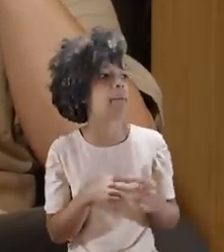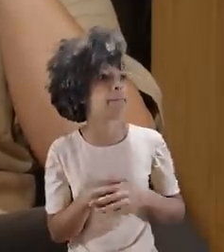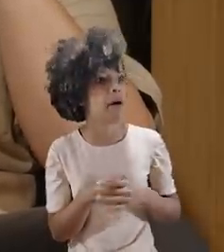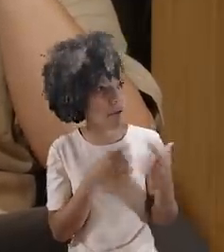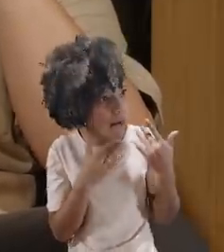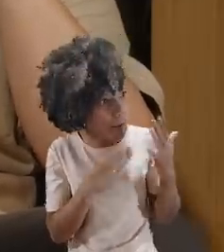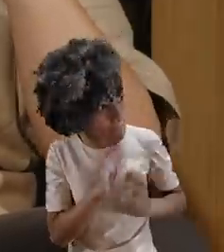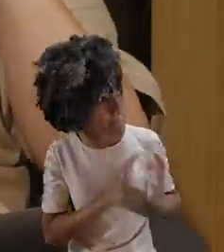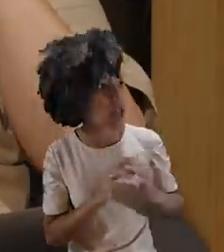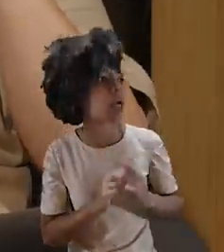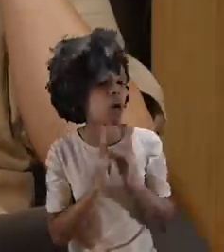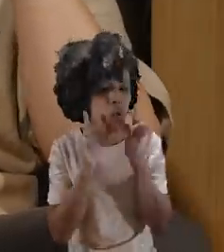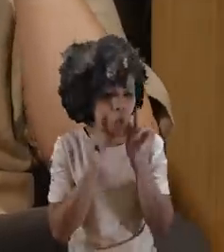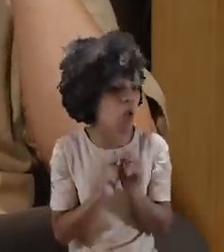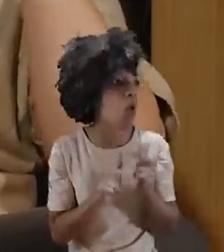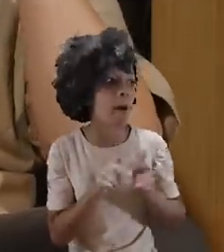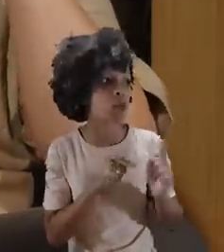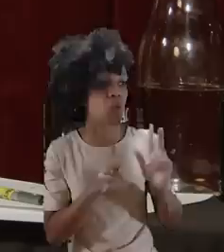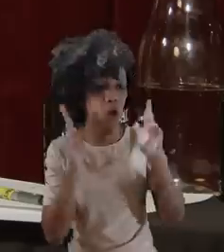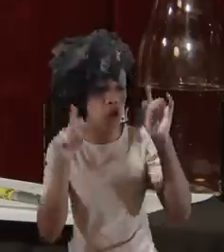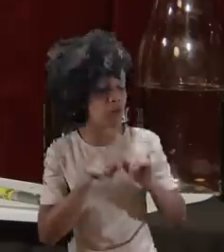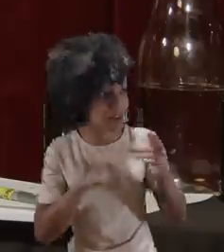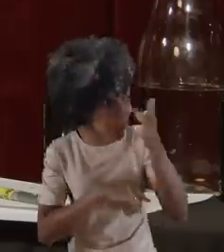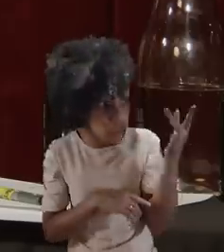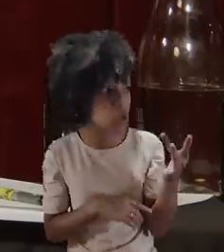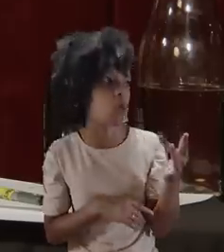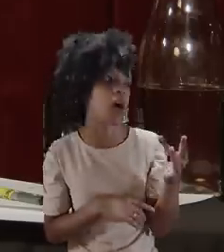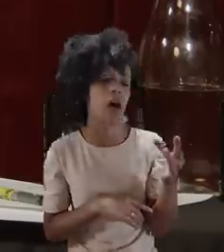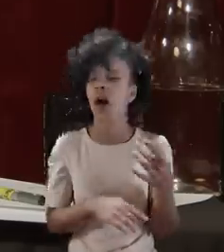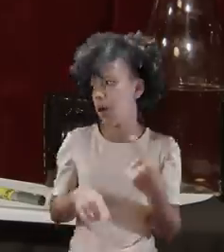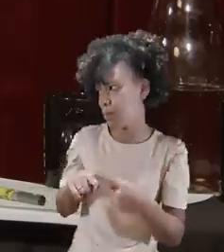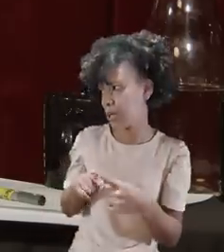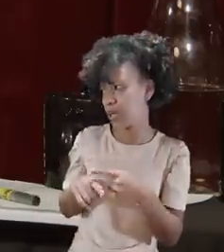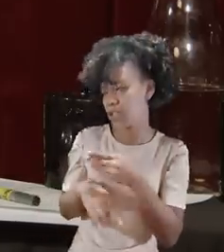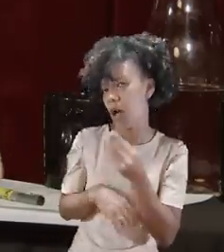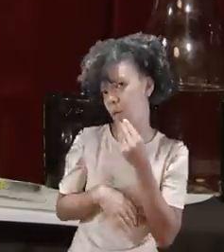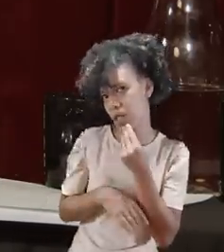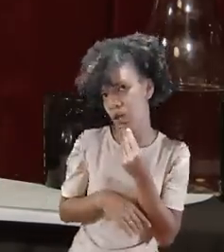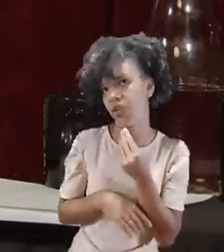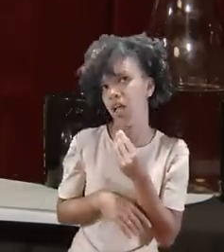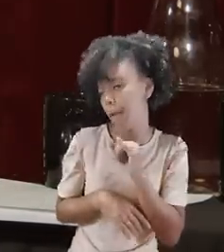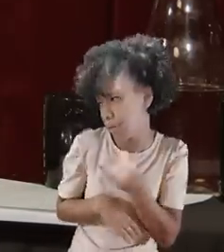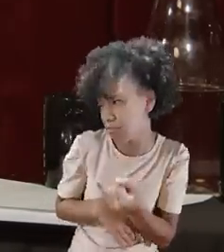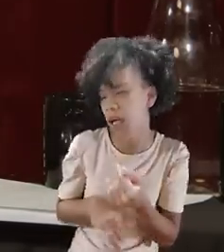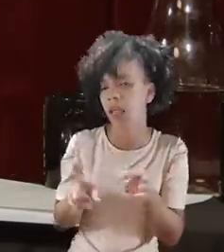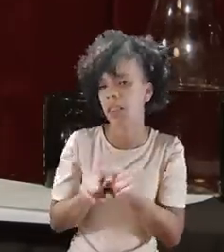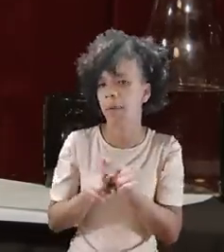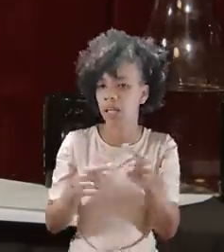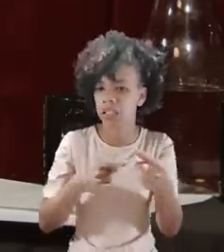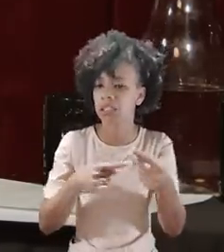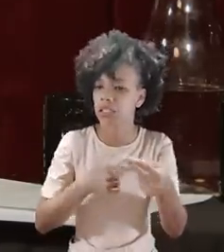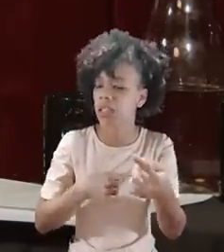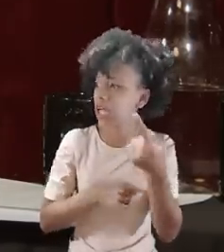obriga para o Barbeiro eu problema não é o corte ao a pessoa pensou é que toda semana você tem uma vantagem né que toda semana